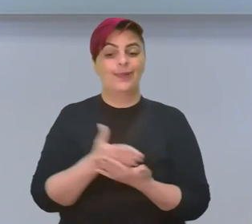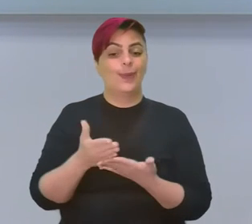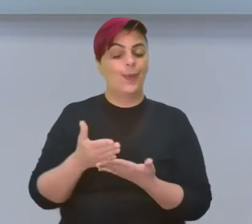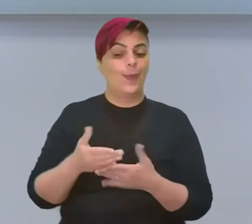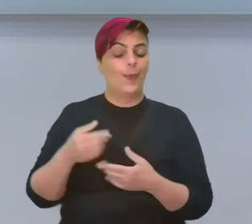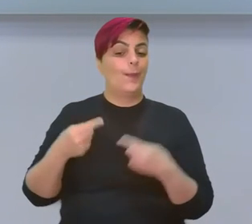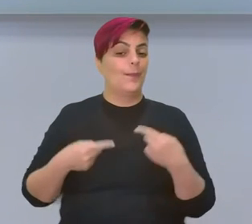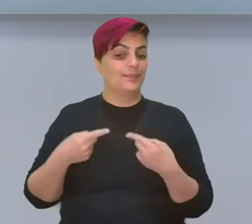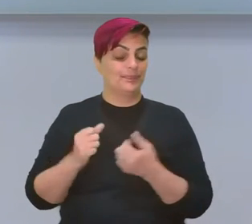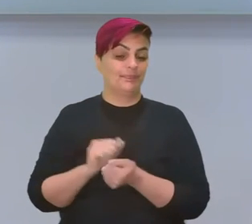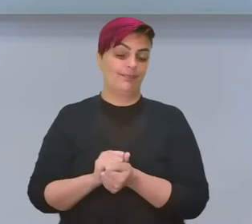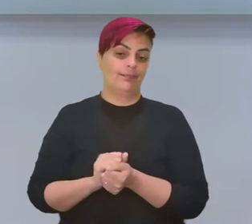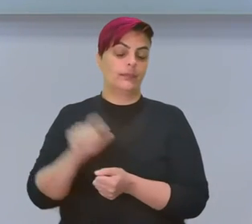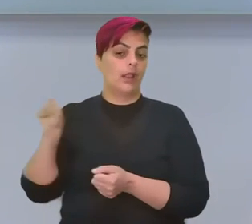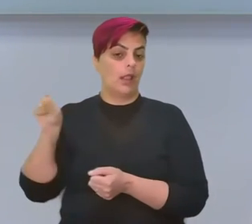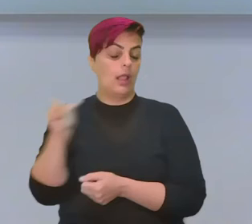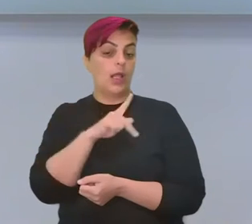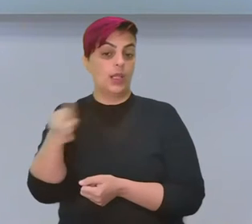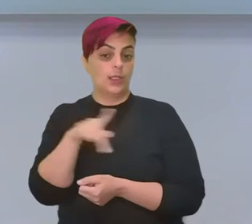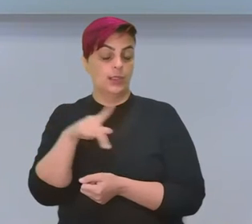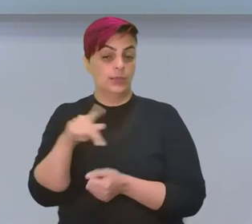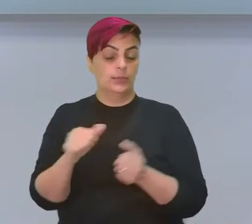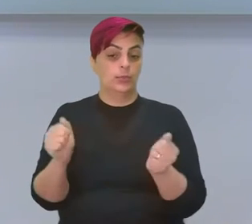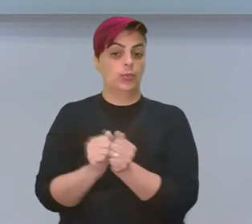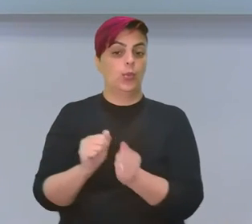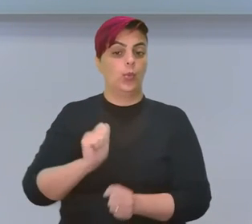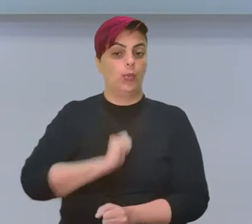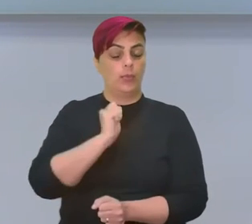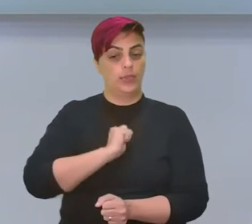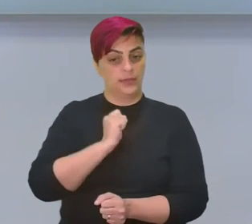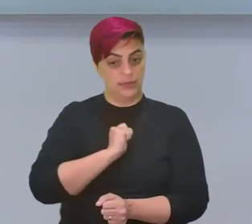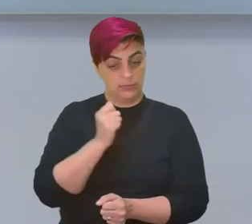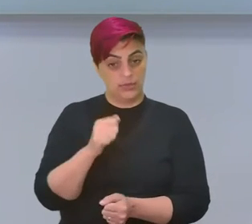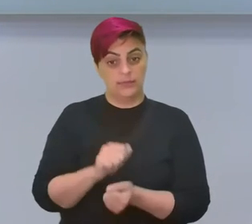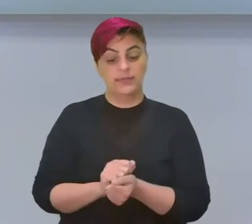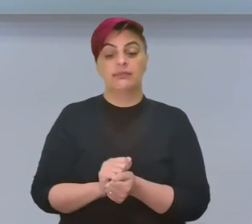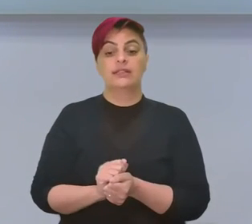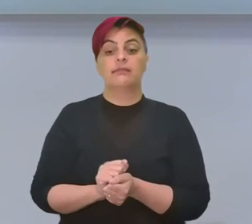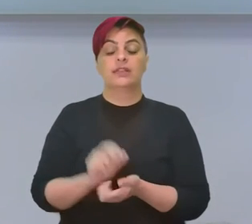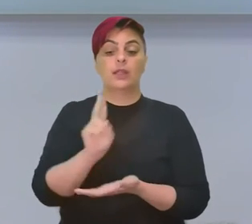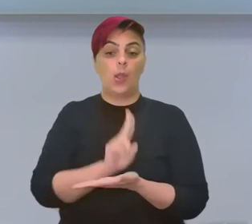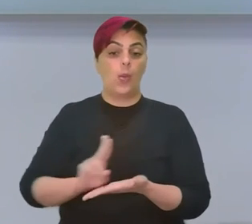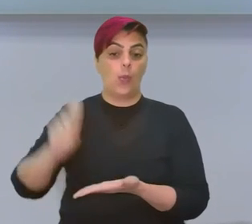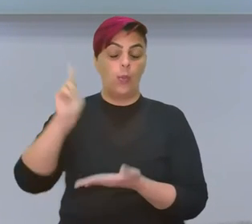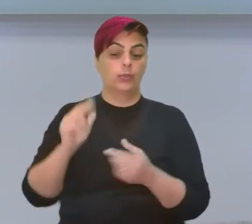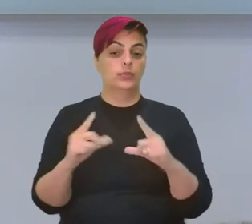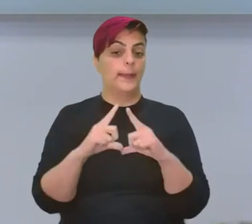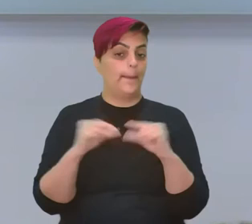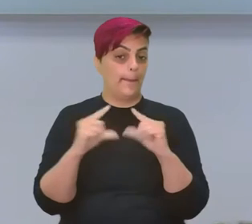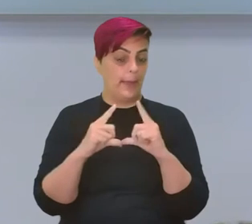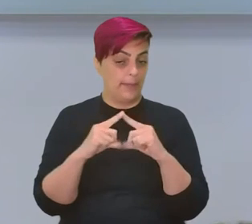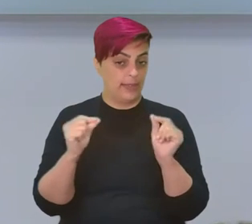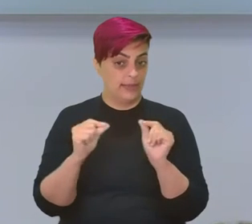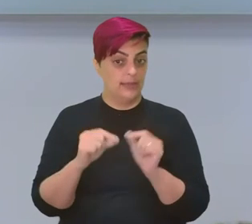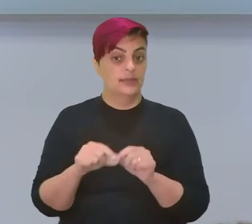debate. Marisa Perano é professora titular do Departamento de Antropologia e professora emérita da Universidade de Brasília, com PhD